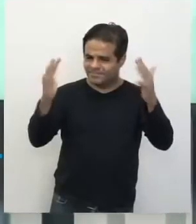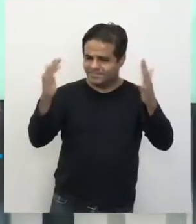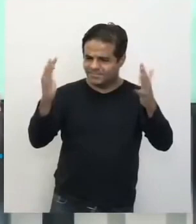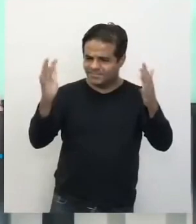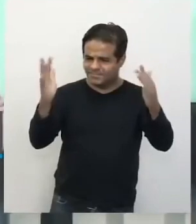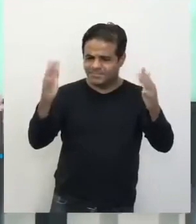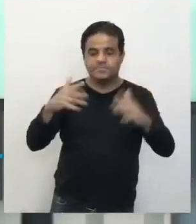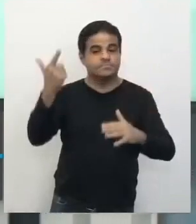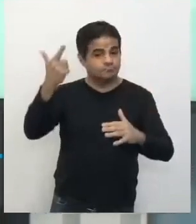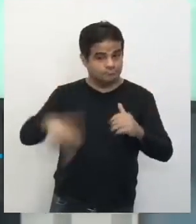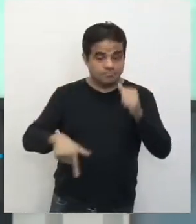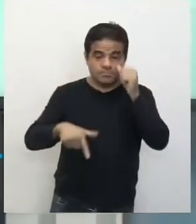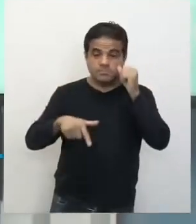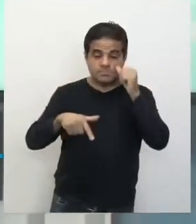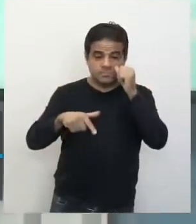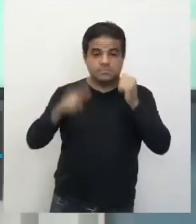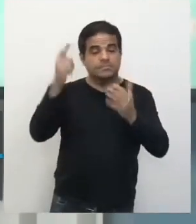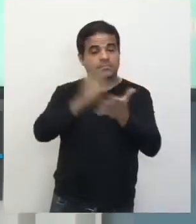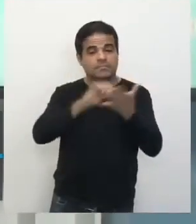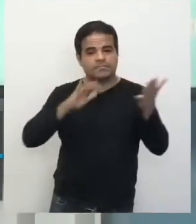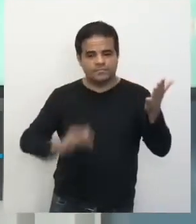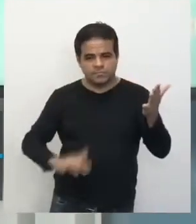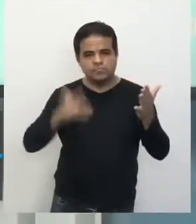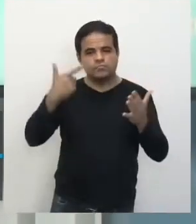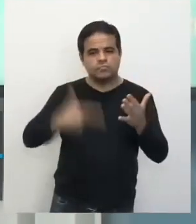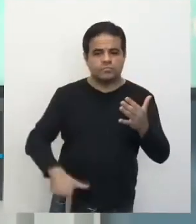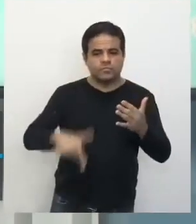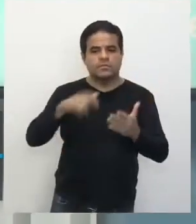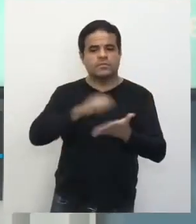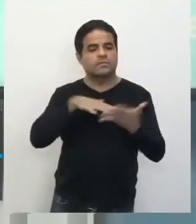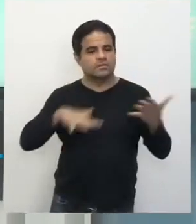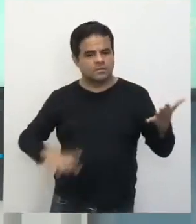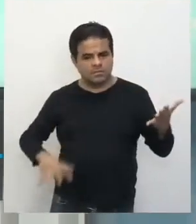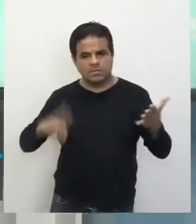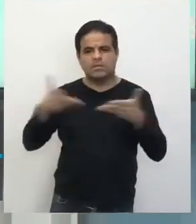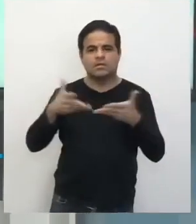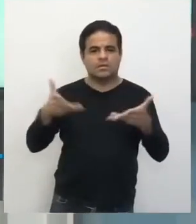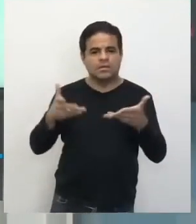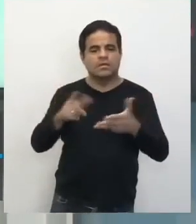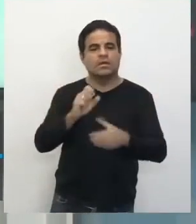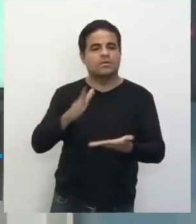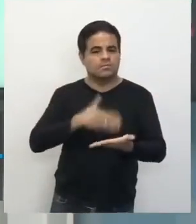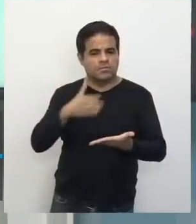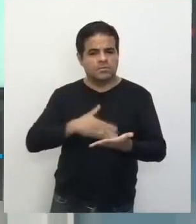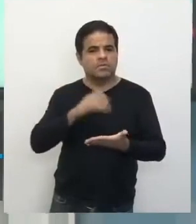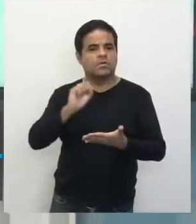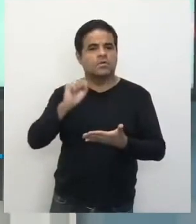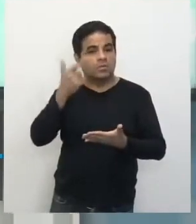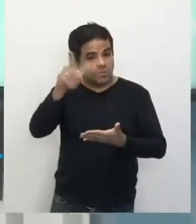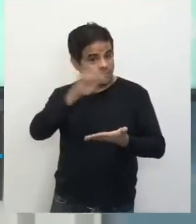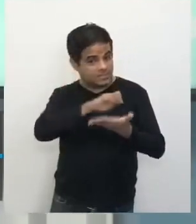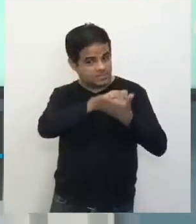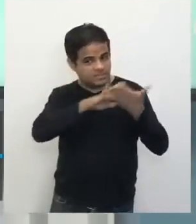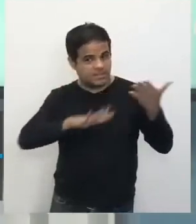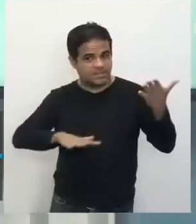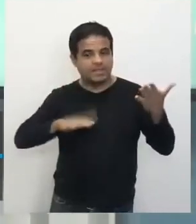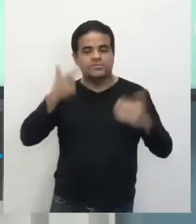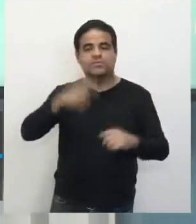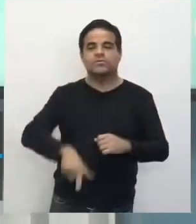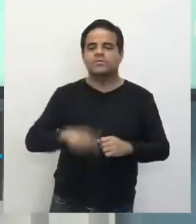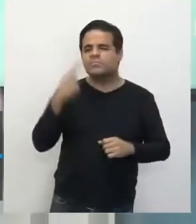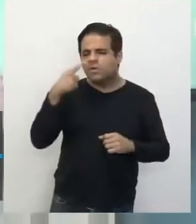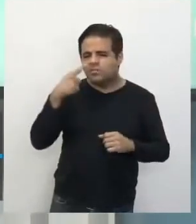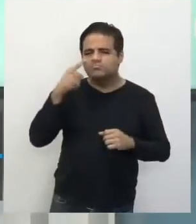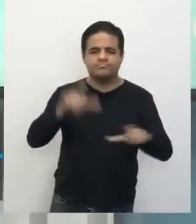Vamos mais uma então, mais uma atividade. É a mesma atividade, só que agora está na página 80. Ah, não, desculpa, é outra atividade. Essa daqui é para a